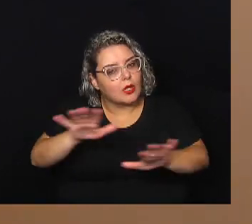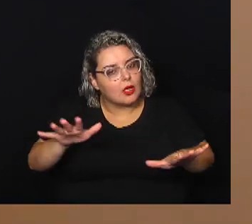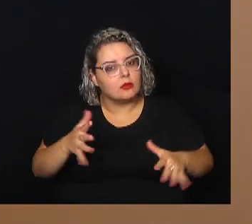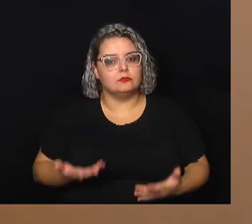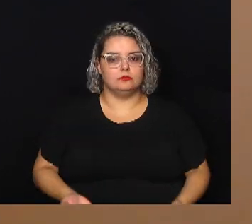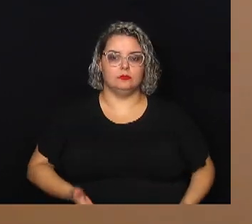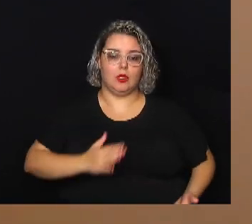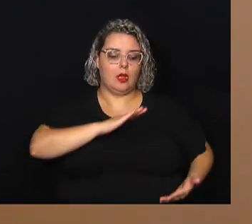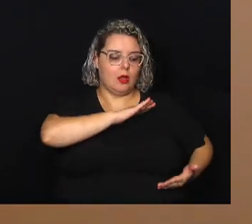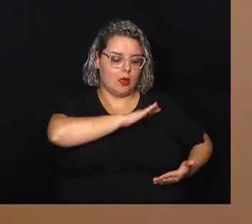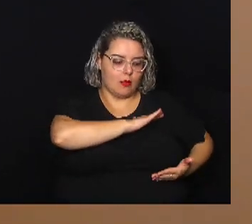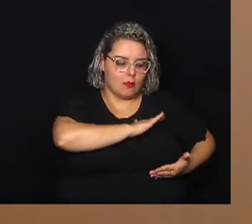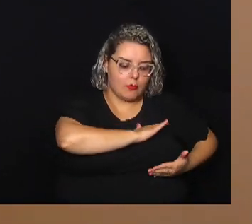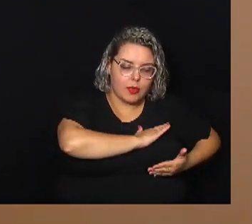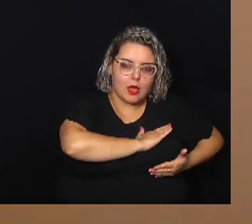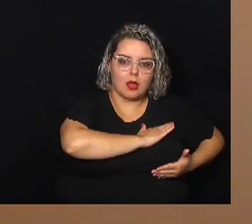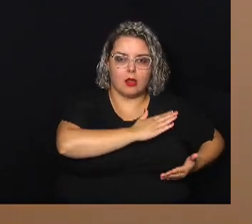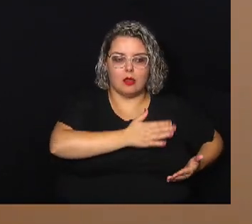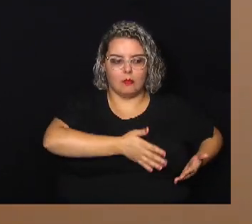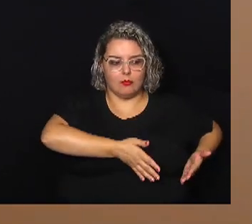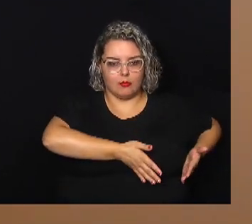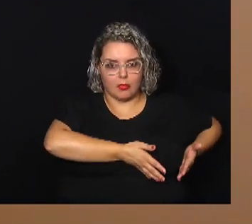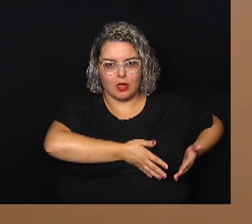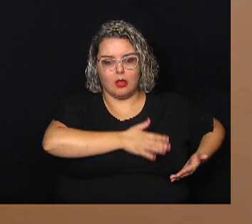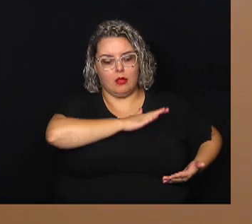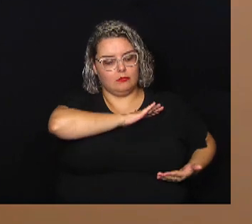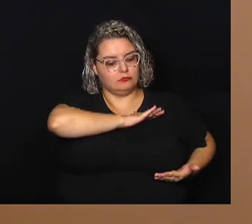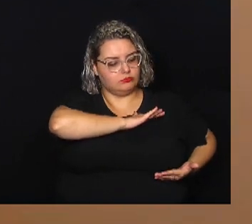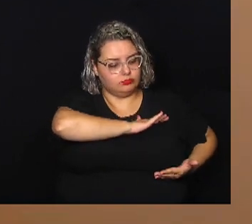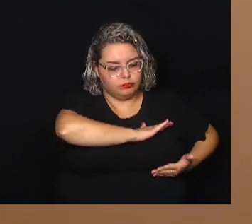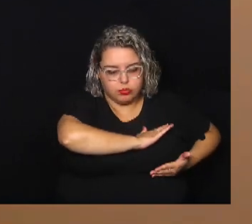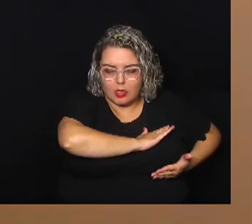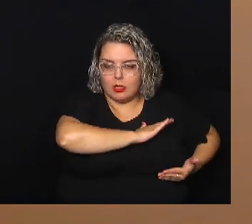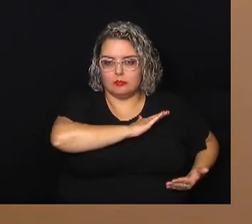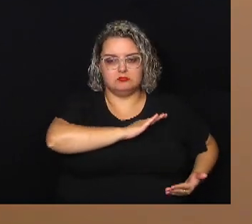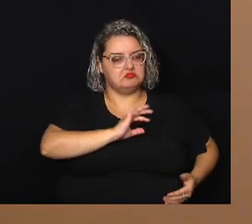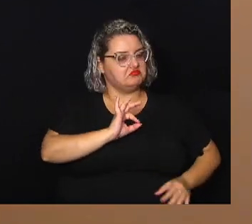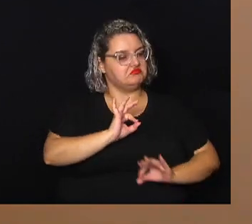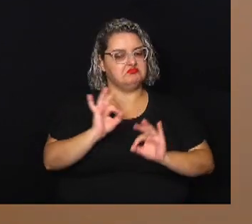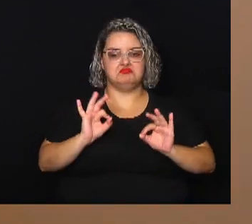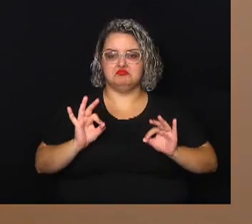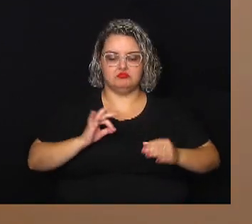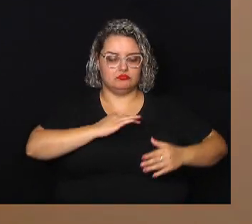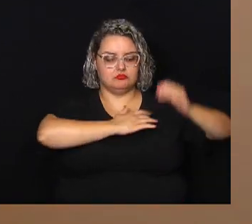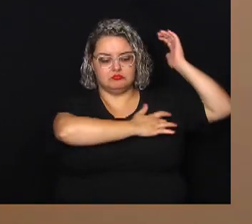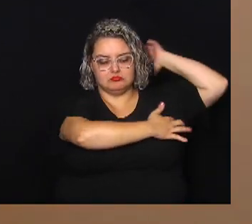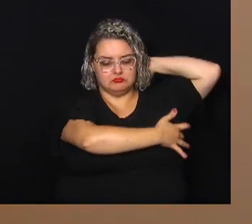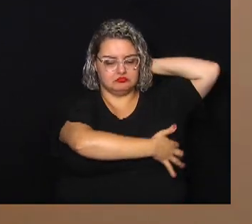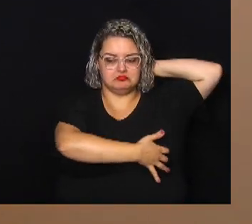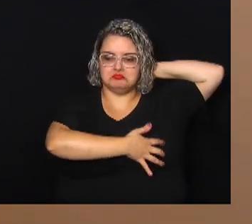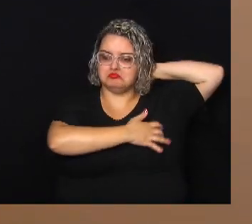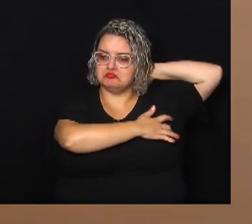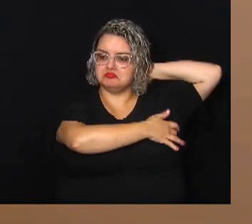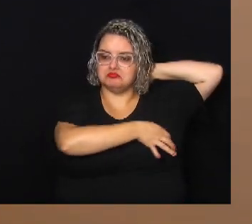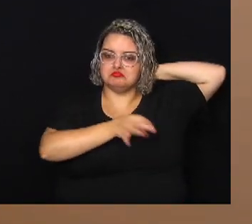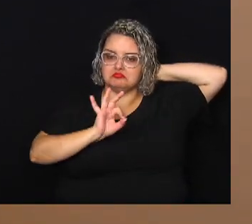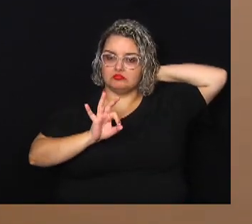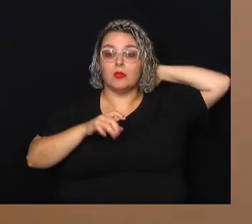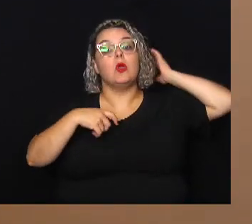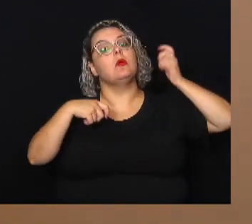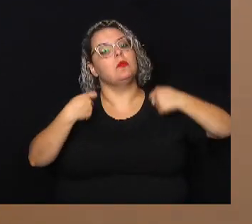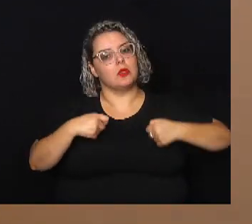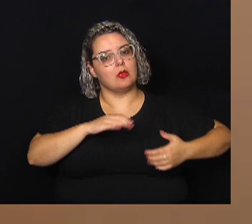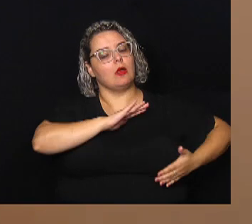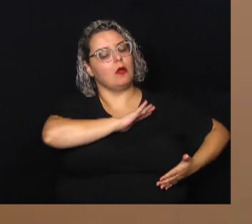Mamografia, para o diagnóstico daquelas pacientes que não têm nenhum nódulo palpável na mama, precisa fazer